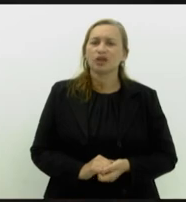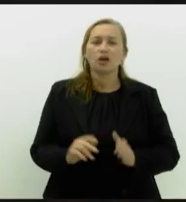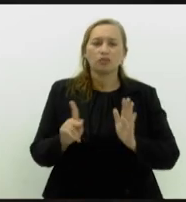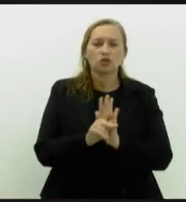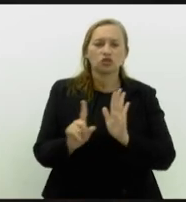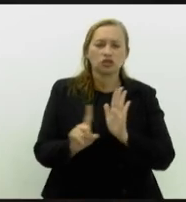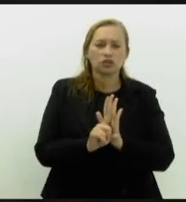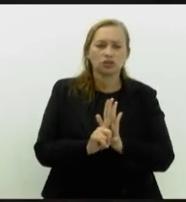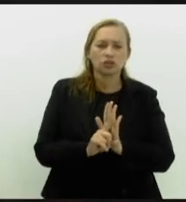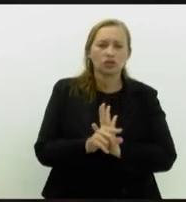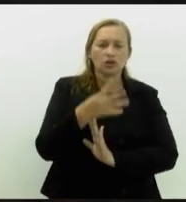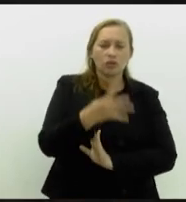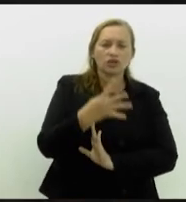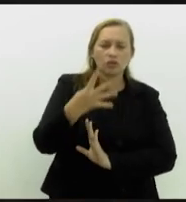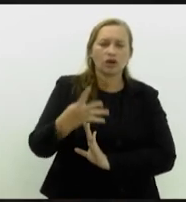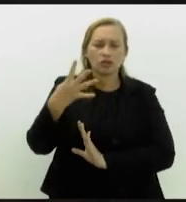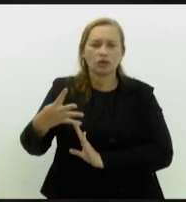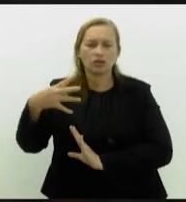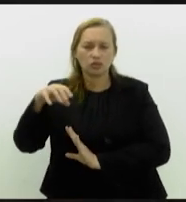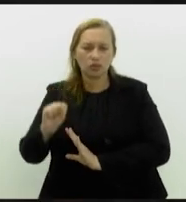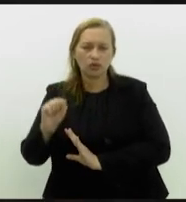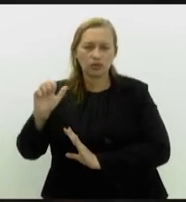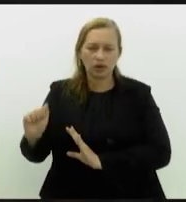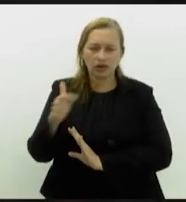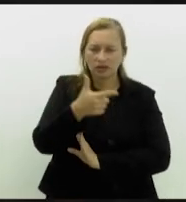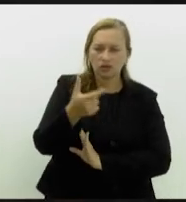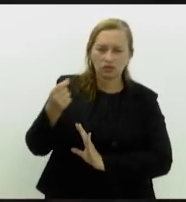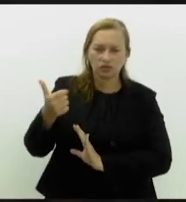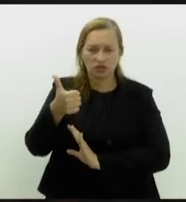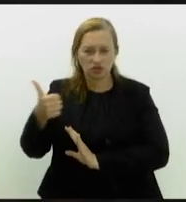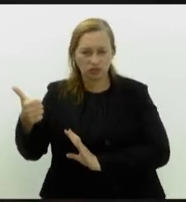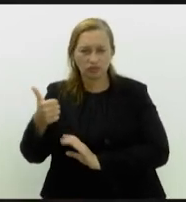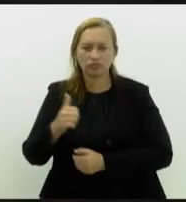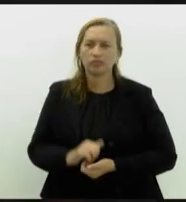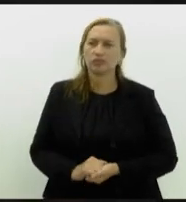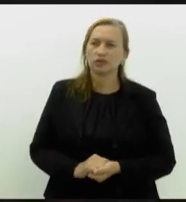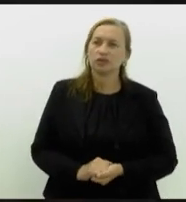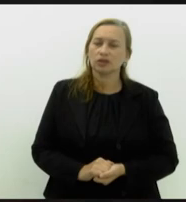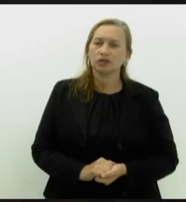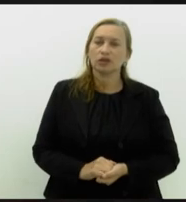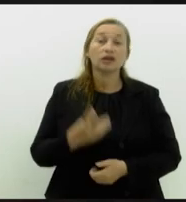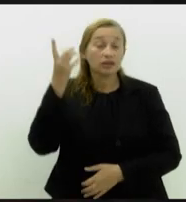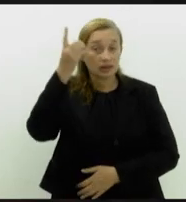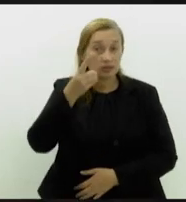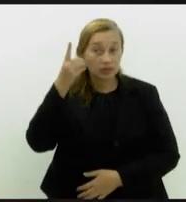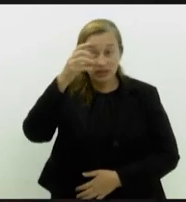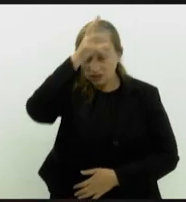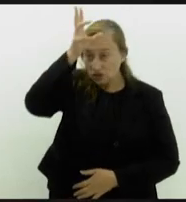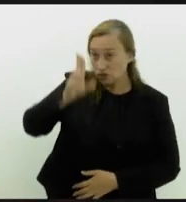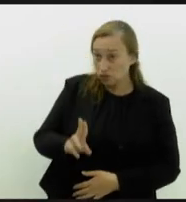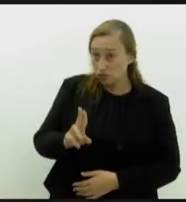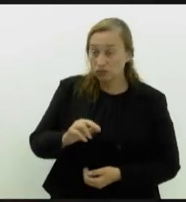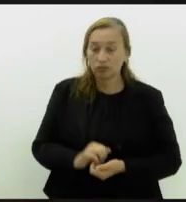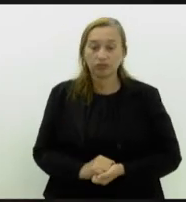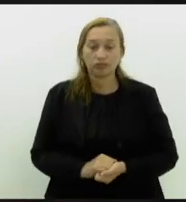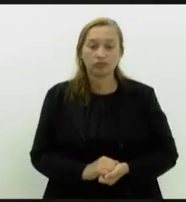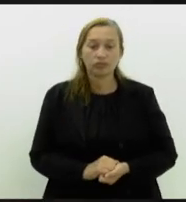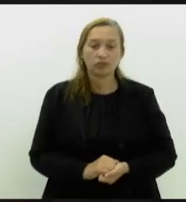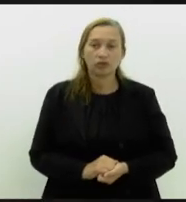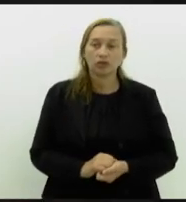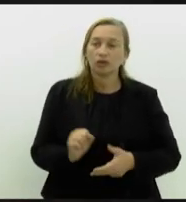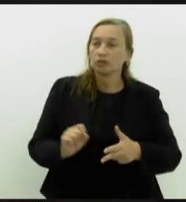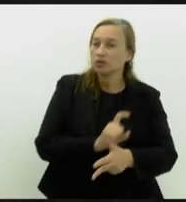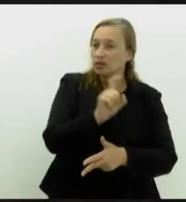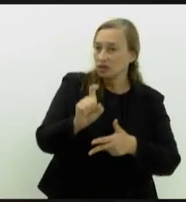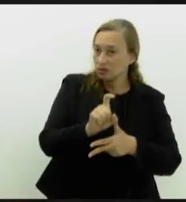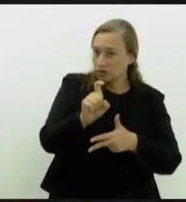Projeto de Lei número 448-A de 2021, de autoria da deputada Tia Ju, que autoriza o Poder Executivo